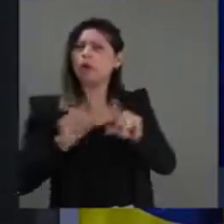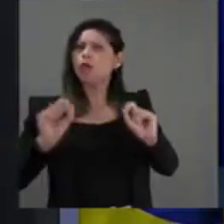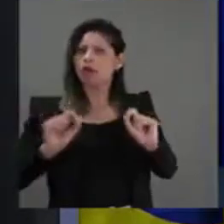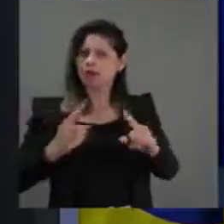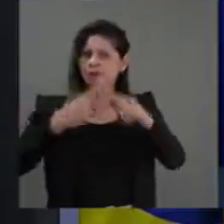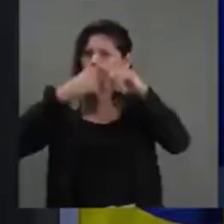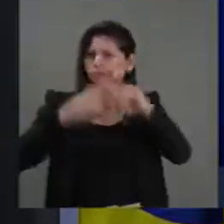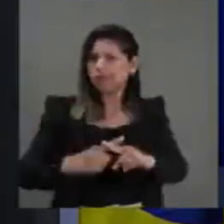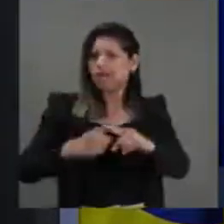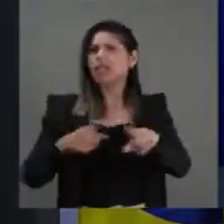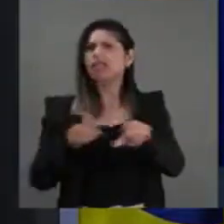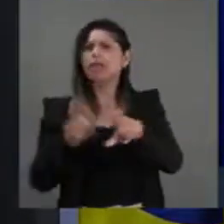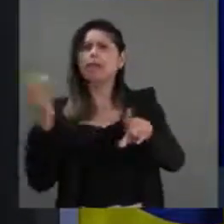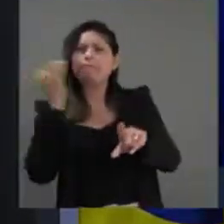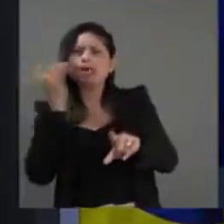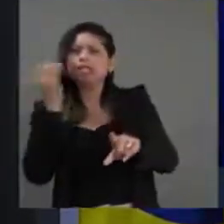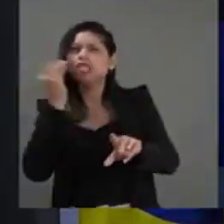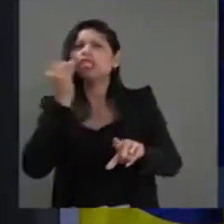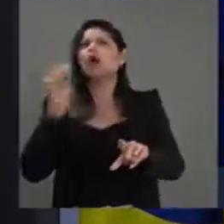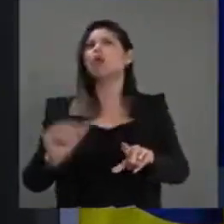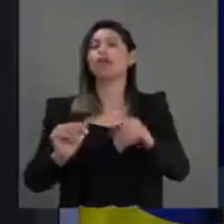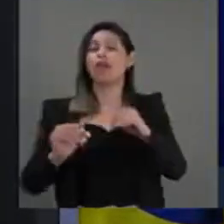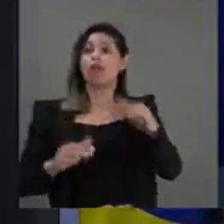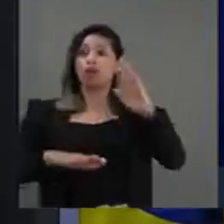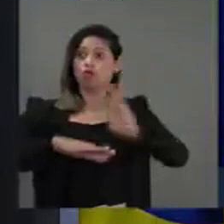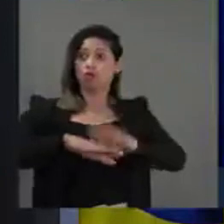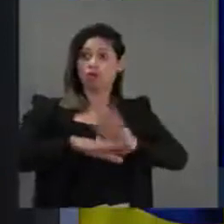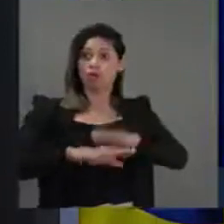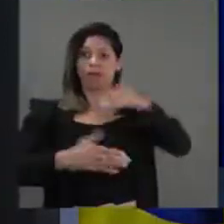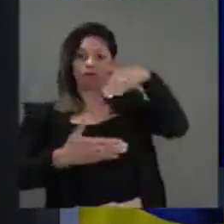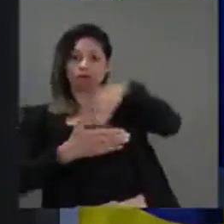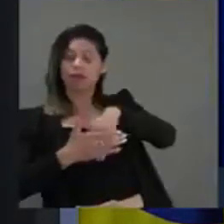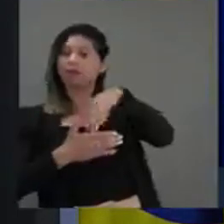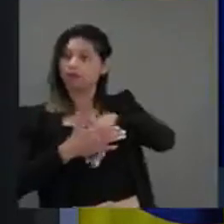a legitimidade no pleito eleitoral do ano passado.